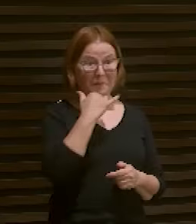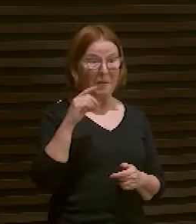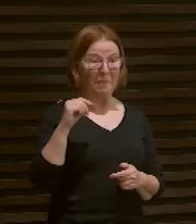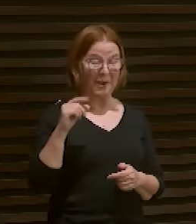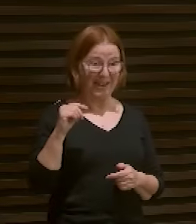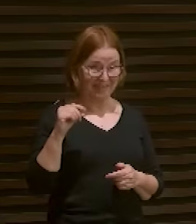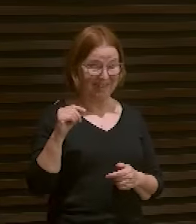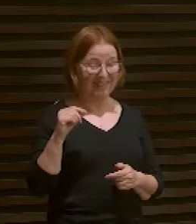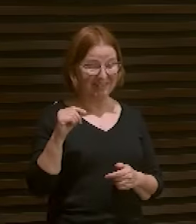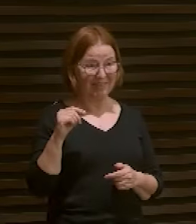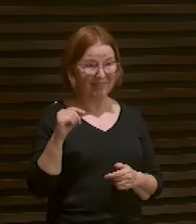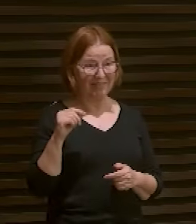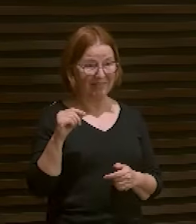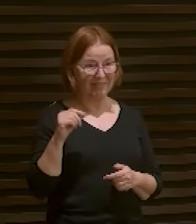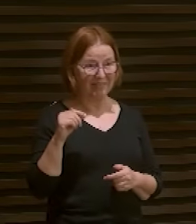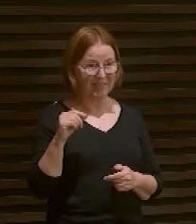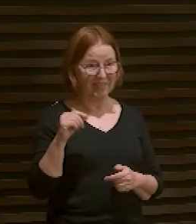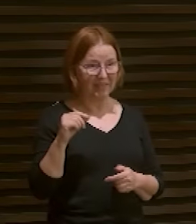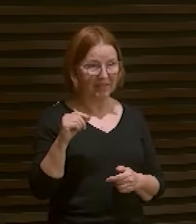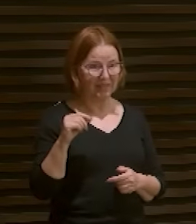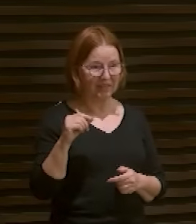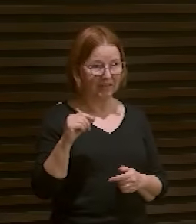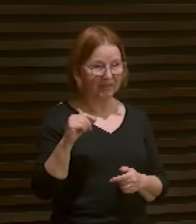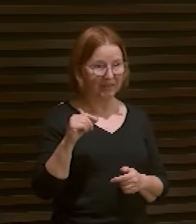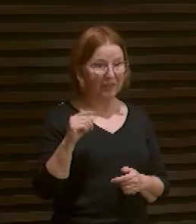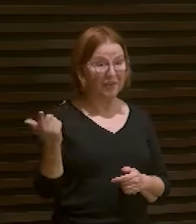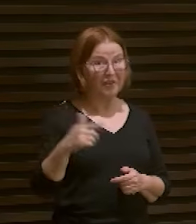era e é algo unicamente divino.